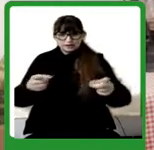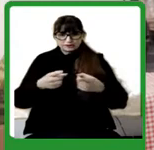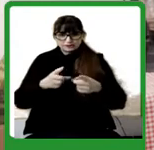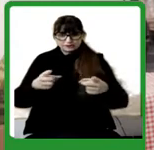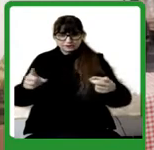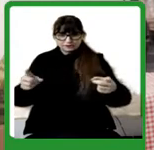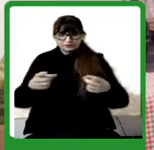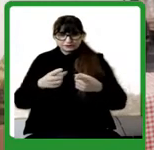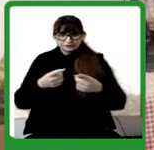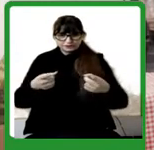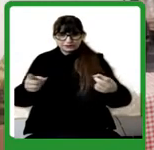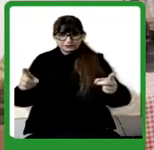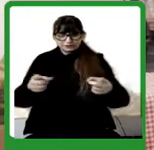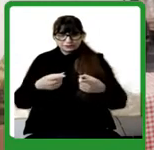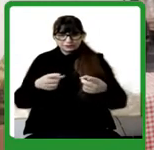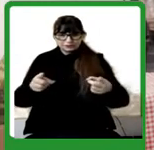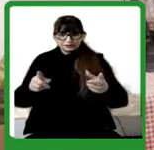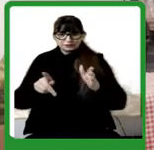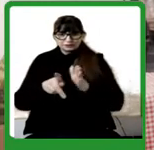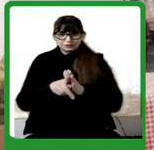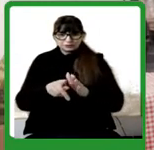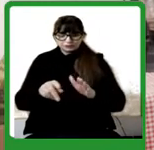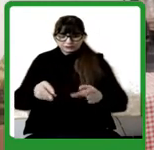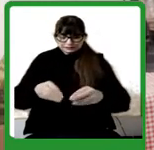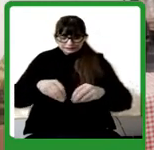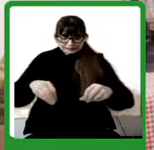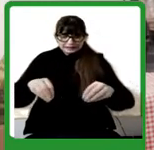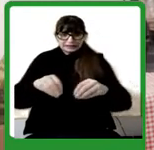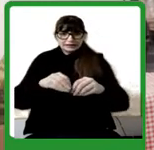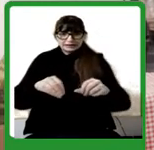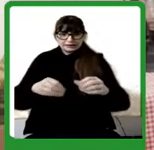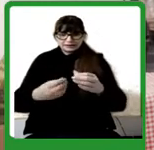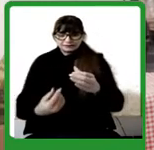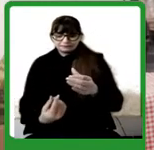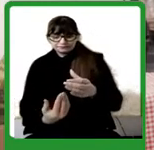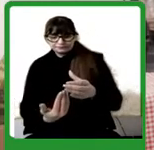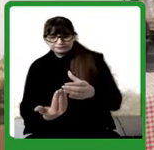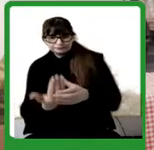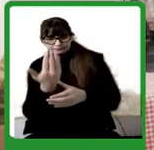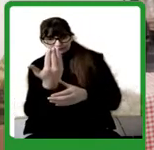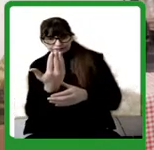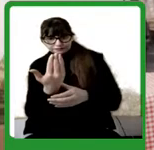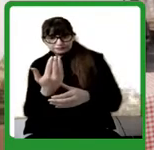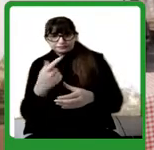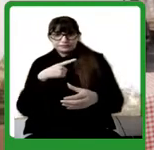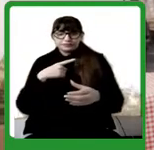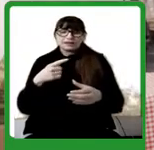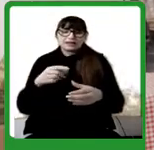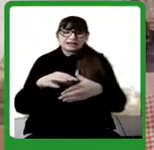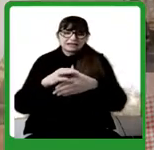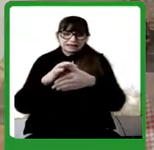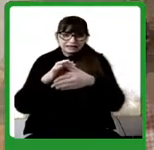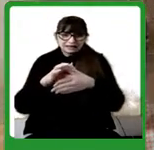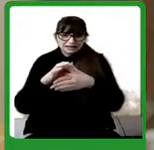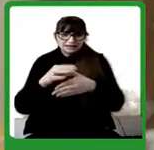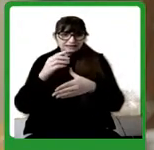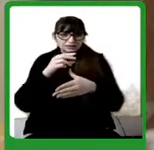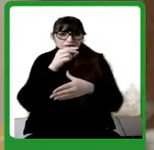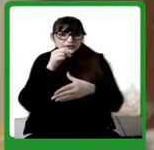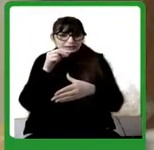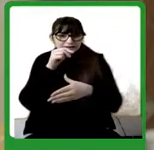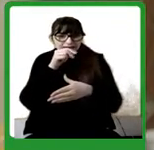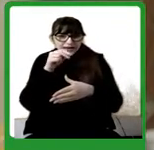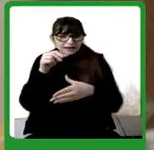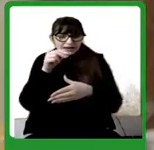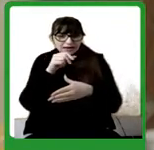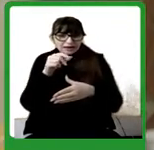mais raiz ainda, que é num buraco, né? Com espeto de pau, carne de salmoura. Aí cerveja nos carrinhos, que nem